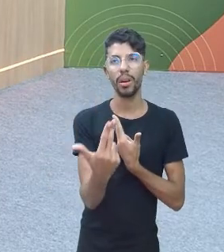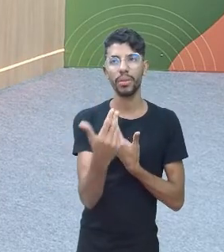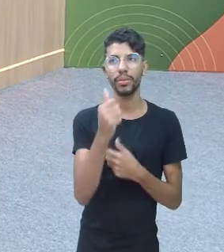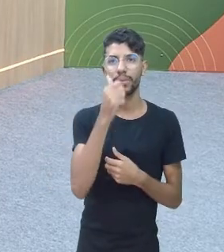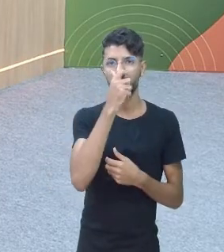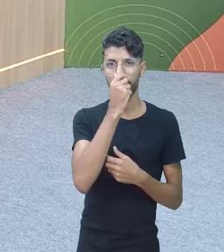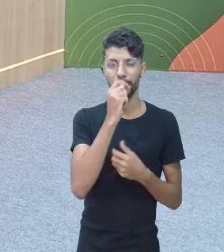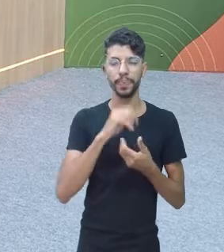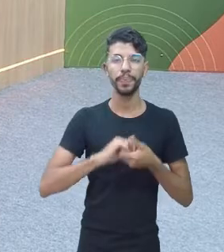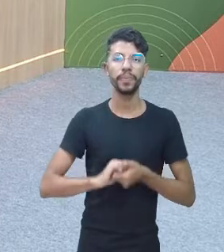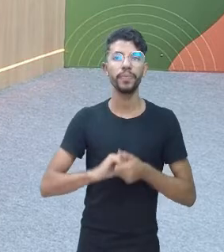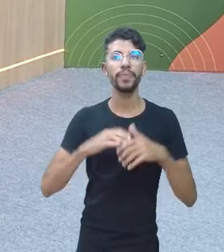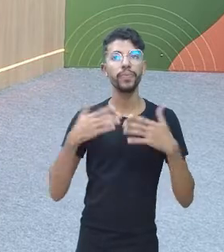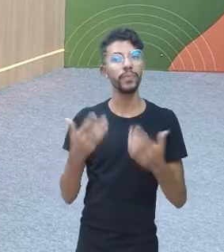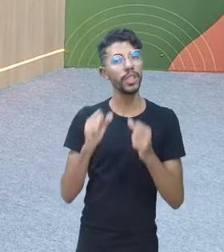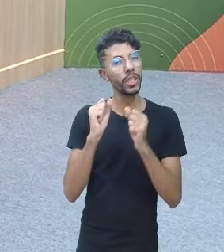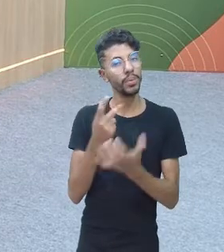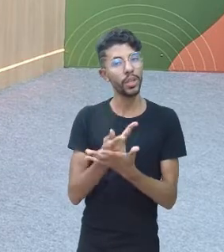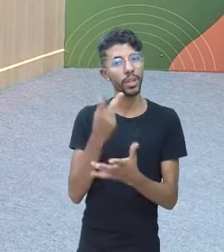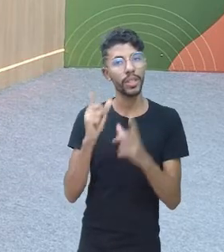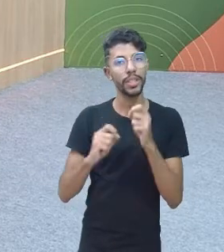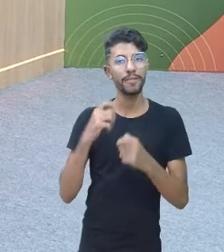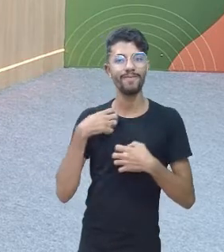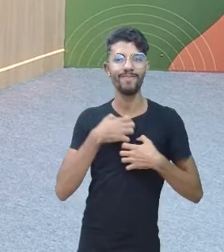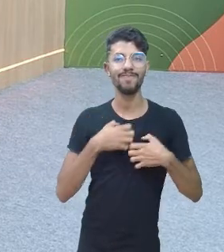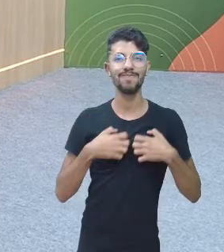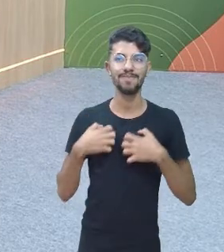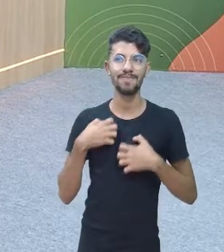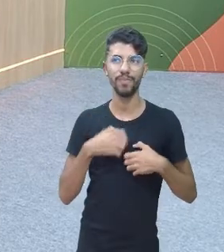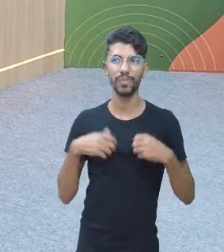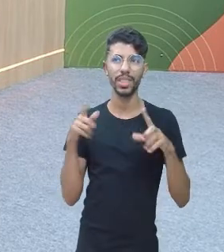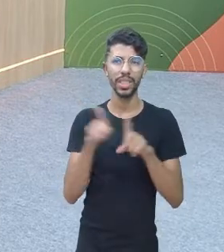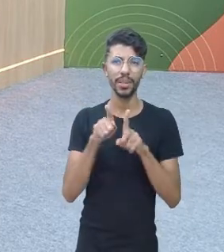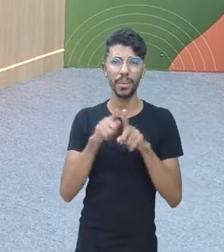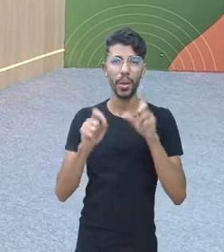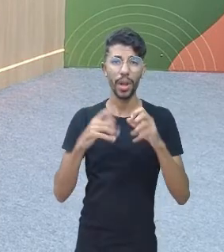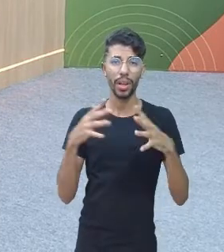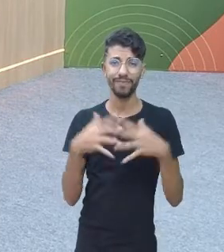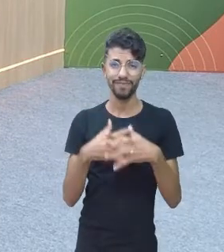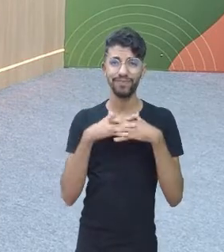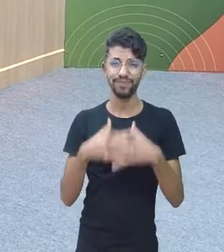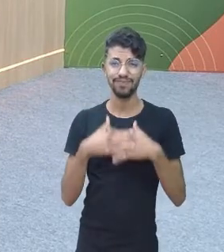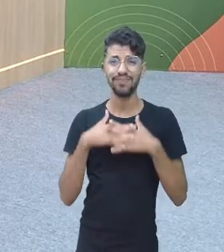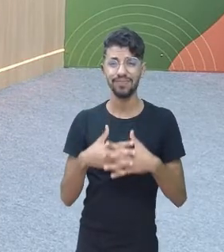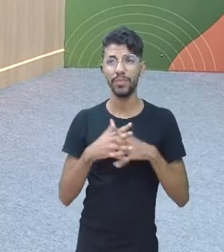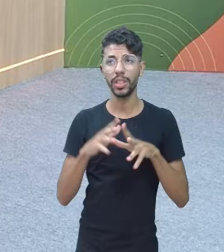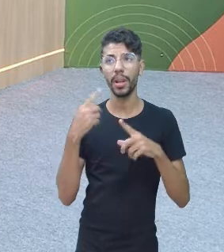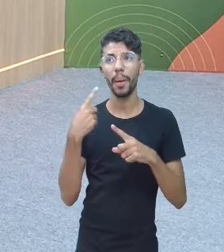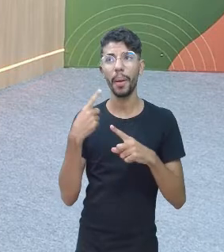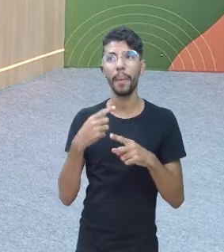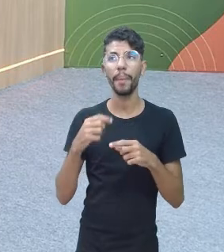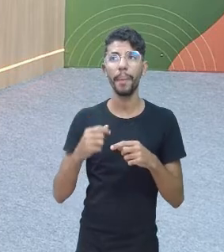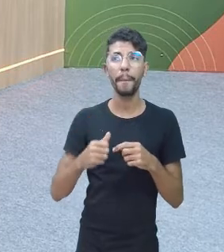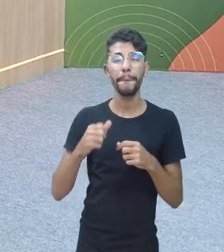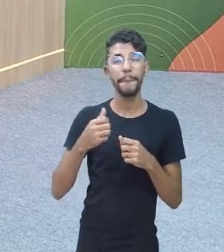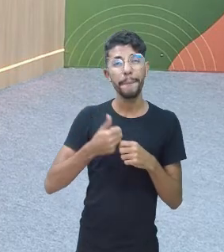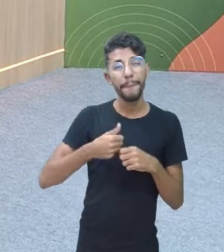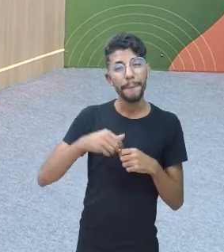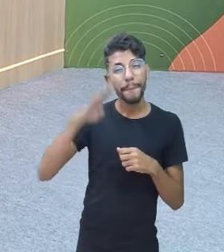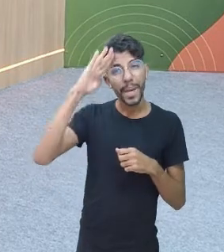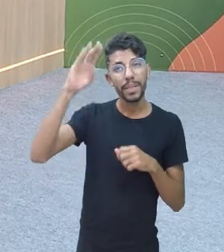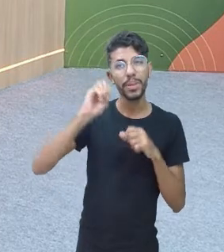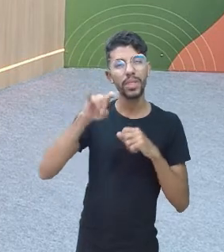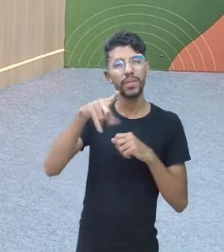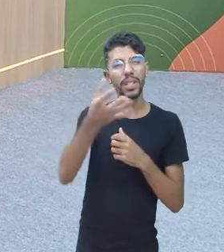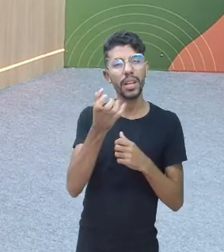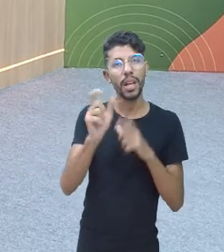fazer igual. Então, isso pode causar uma certa revolta e uma certa confusão também. Especialmente se você está ali no tutorial tentando aprender alguma